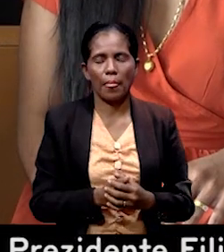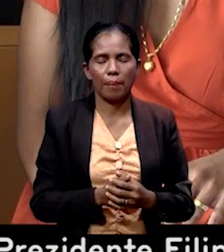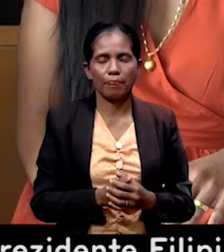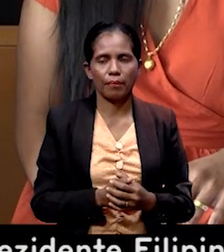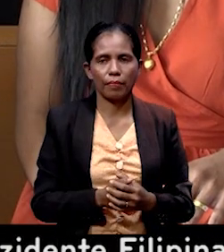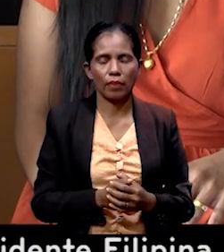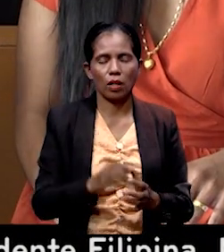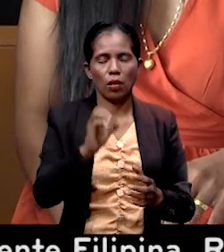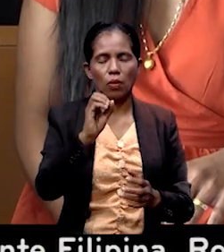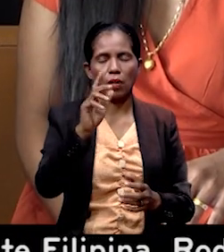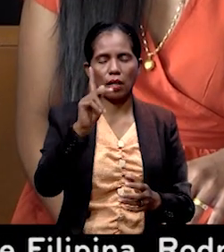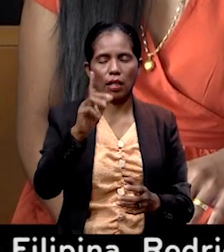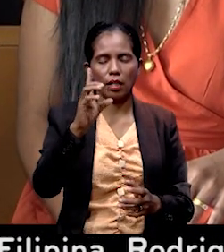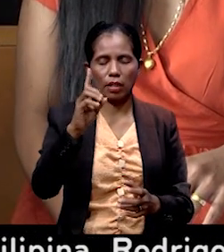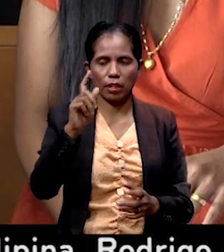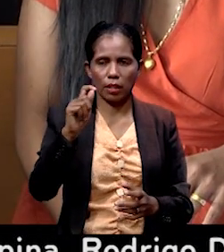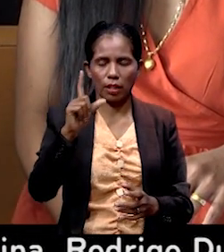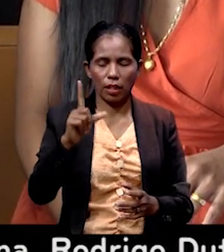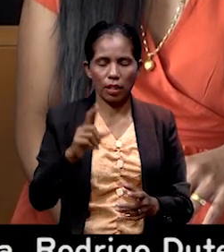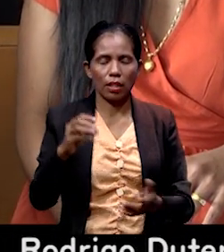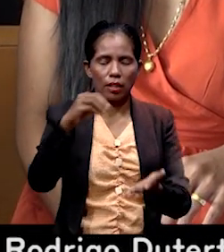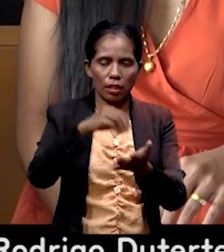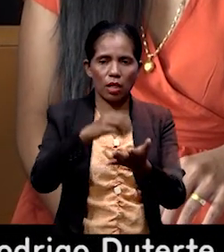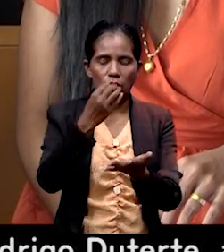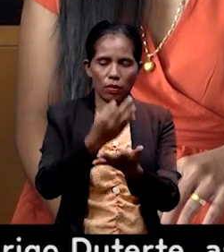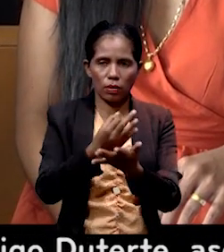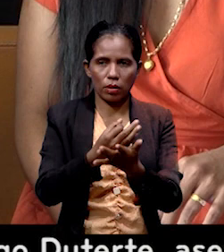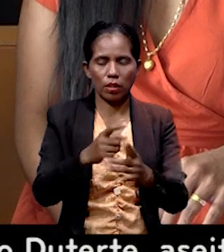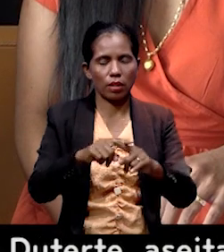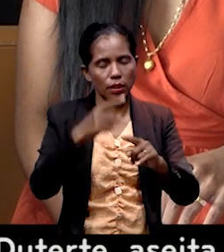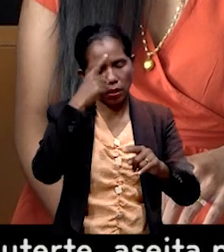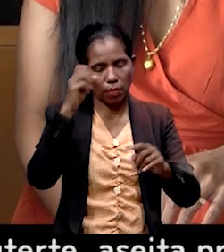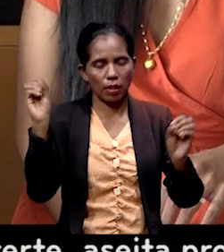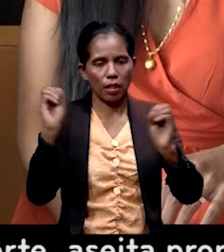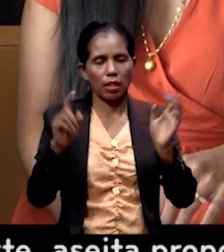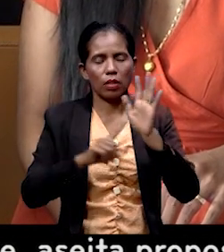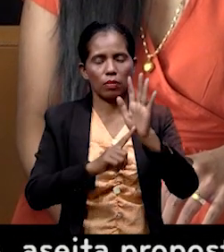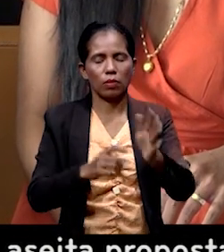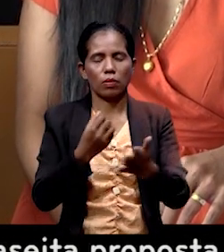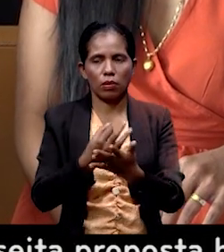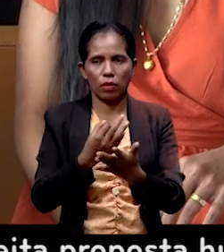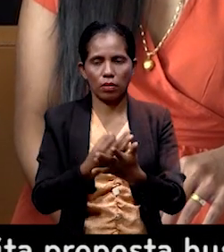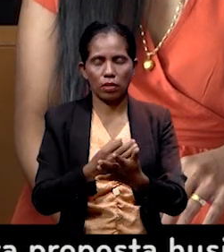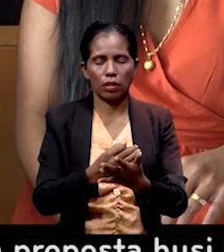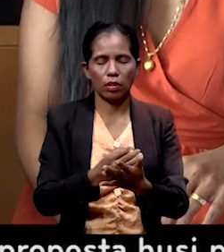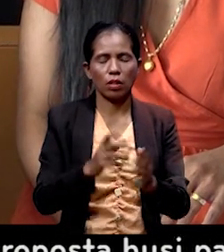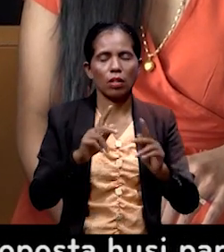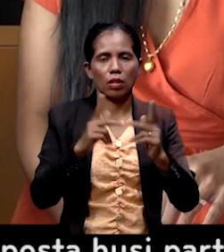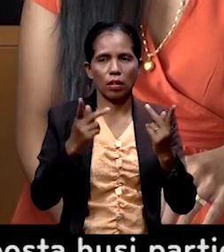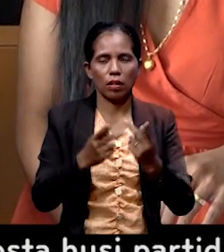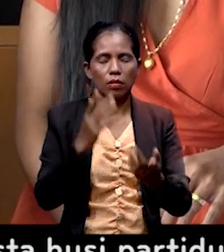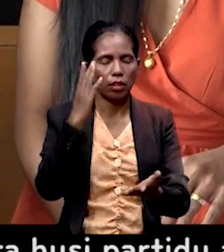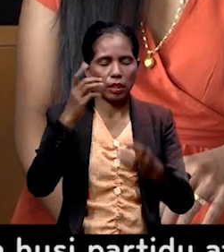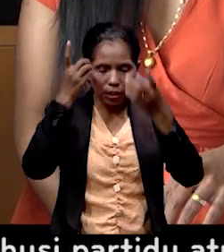lema kanesa empresa investor único. Então, tamba lá a transparência financeira, empresa Oca Detel decide a